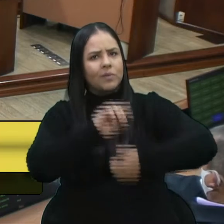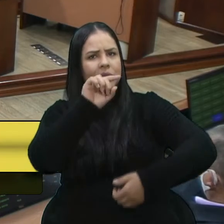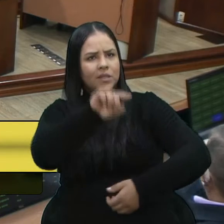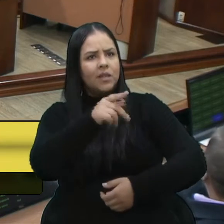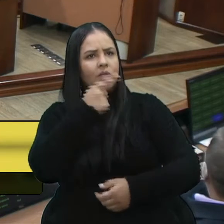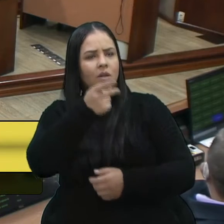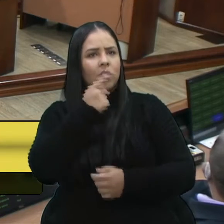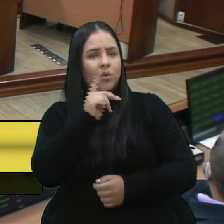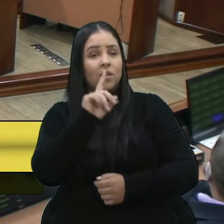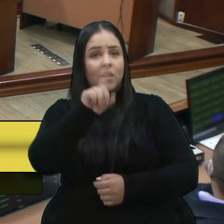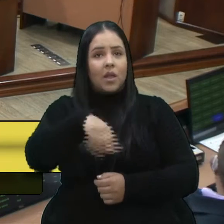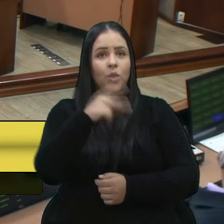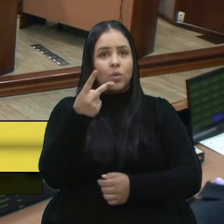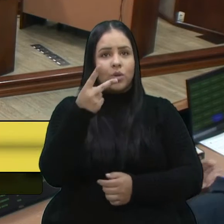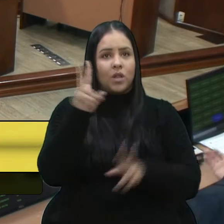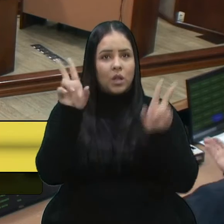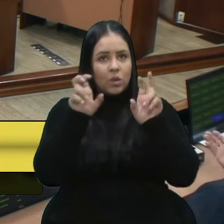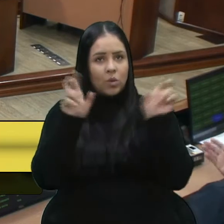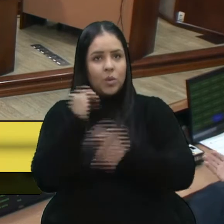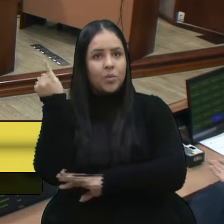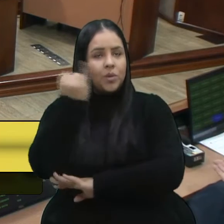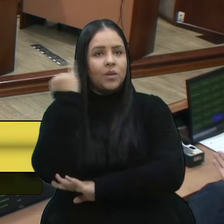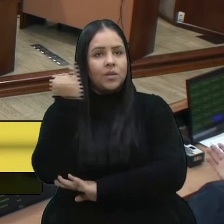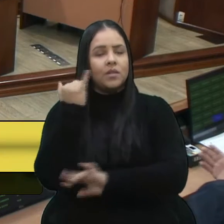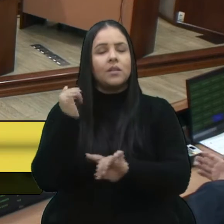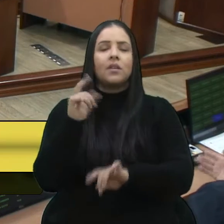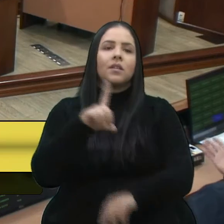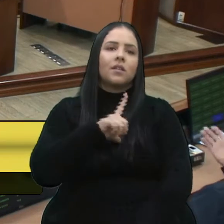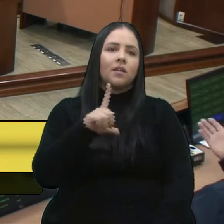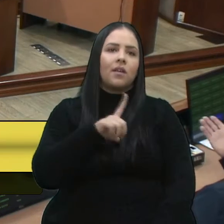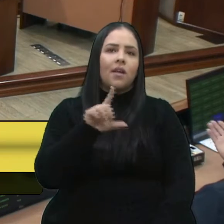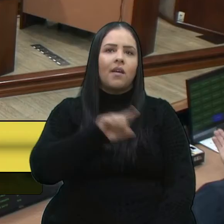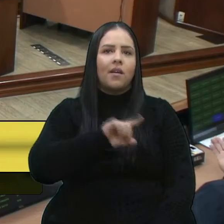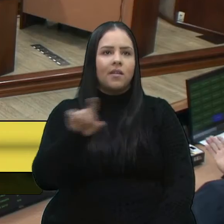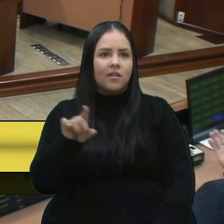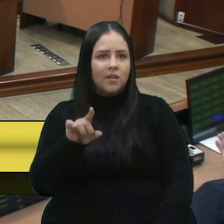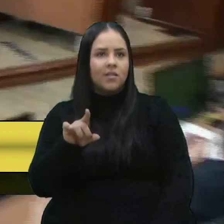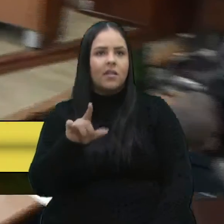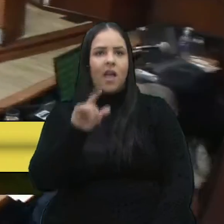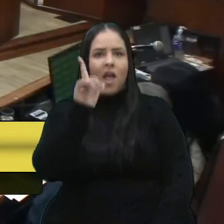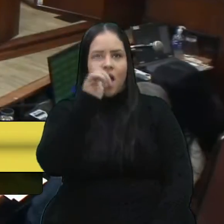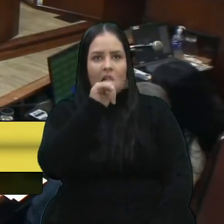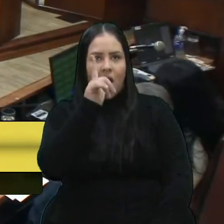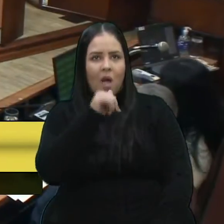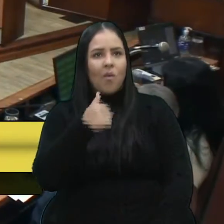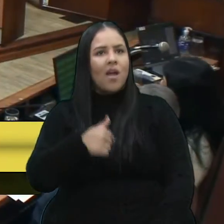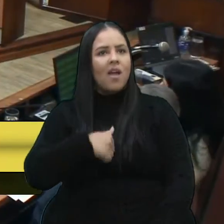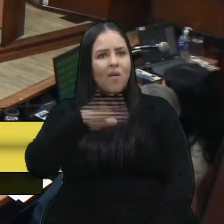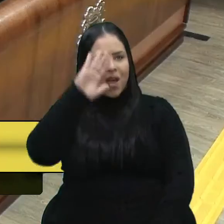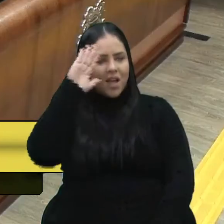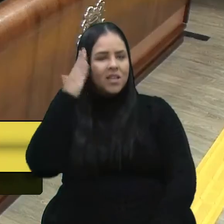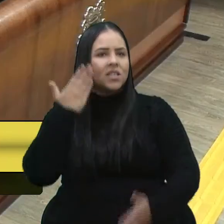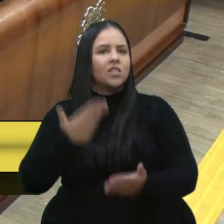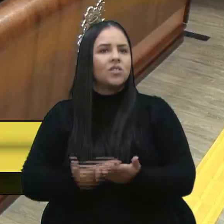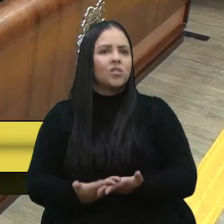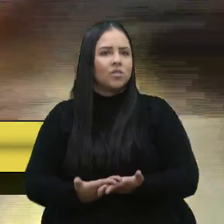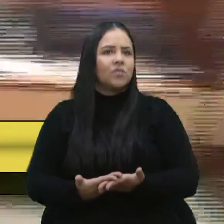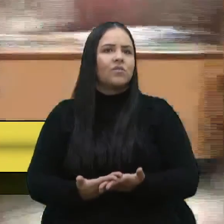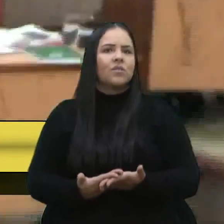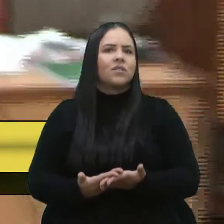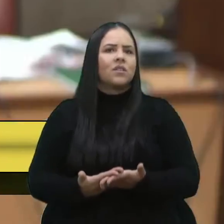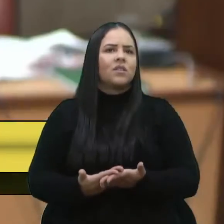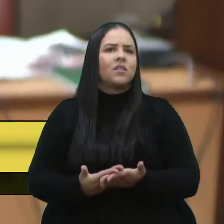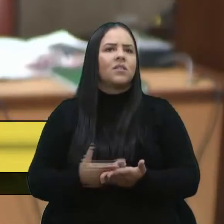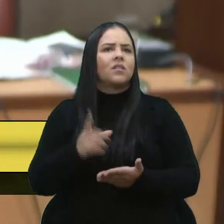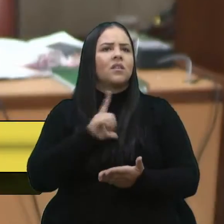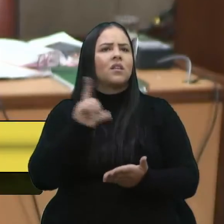né? Essa questão, inclusive, do abastecimento de água, eu acho que cabe até esse questionamento hoje